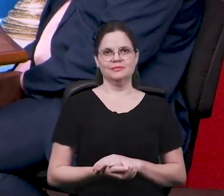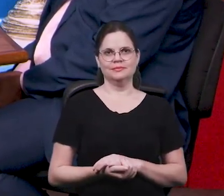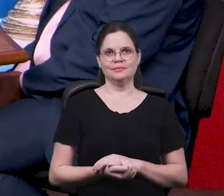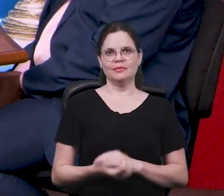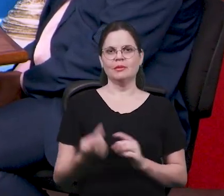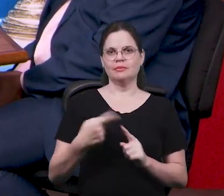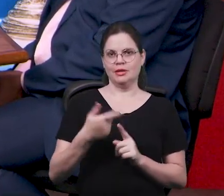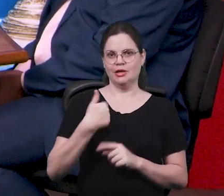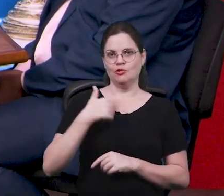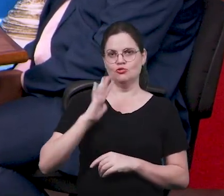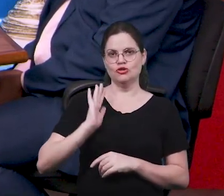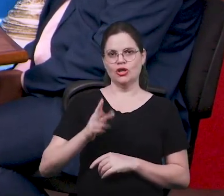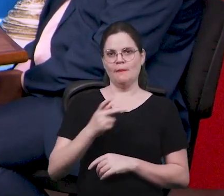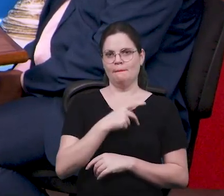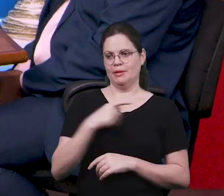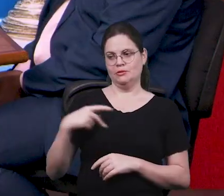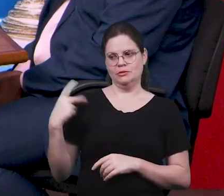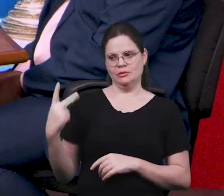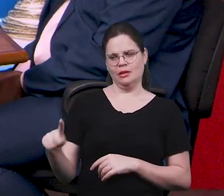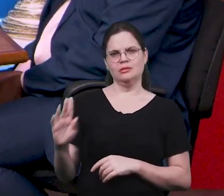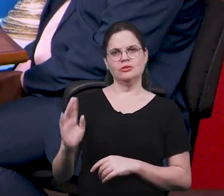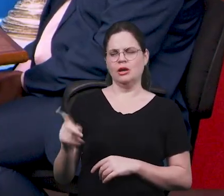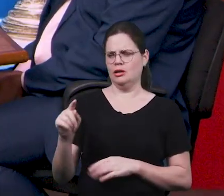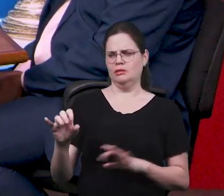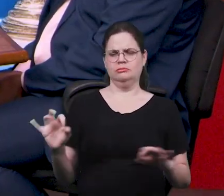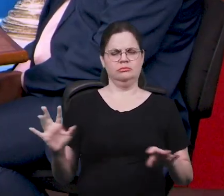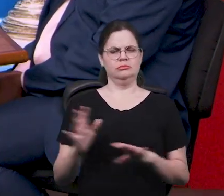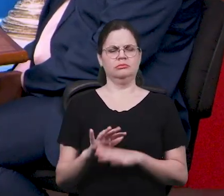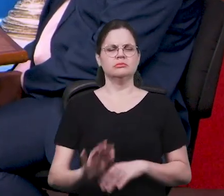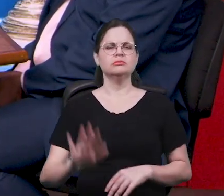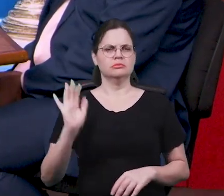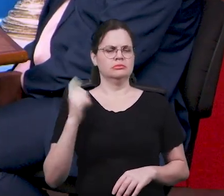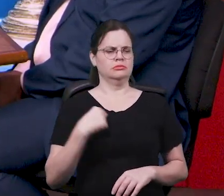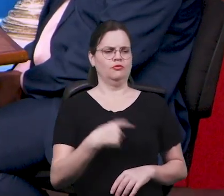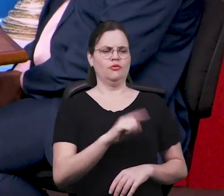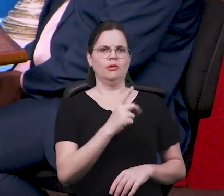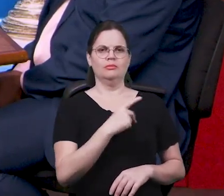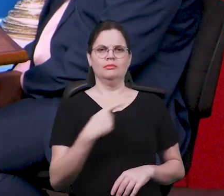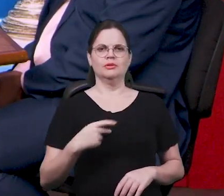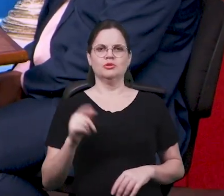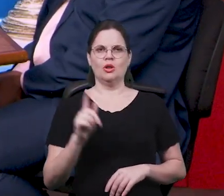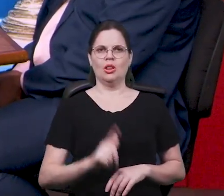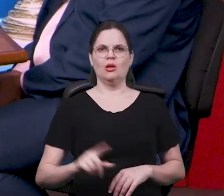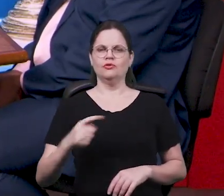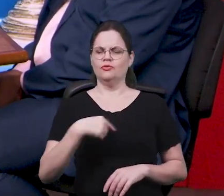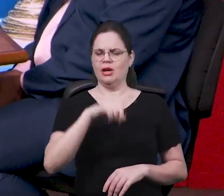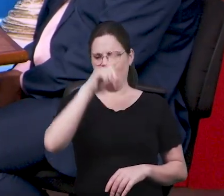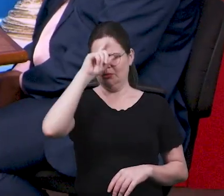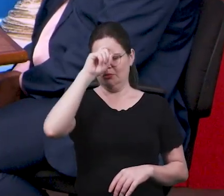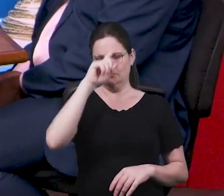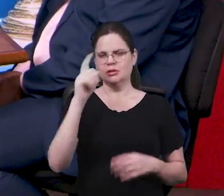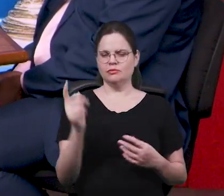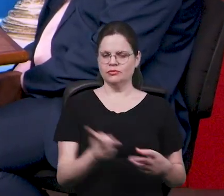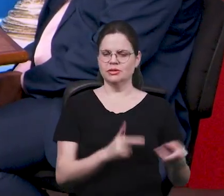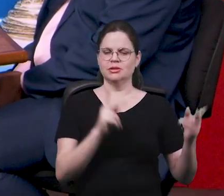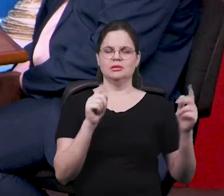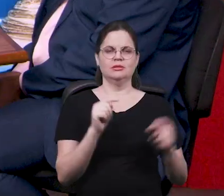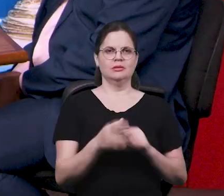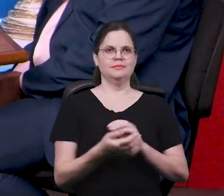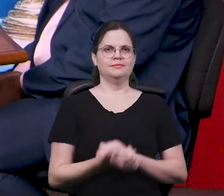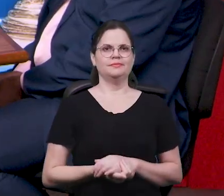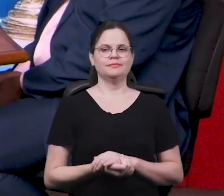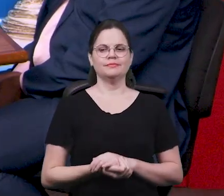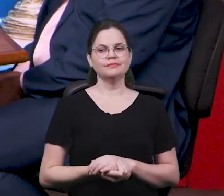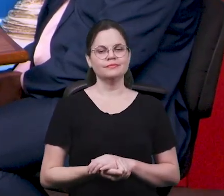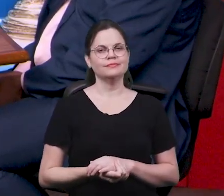pastor dele, e ele prontamente se colocou à disposição de ir lá, entrar no hospital, fazer a visita, né?